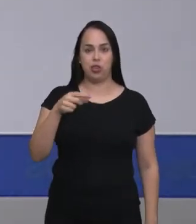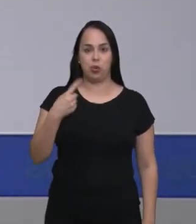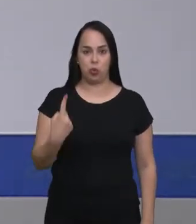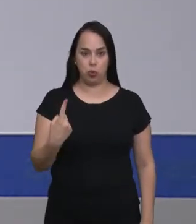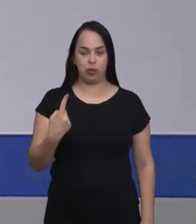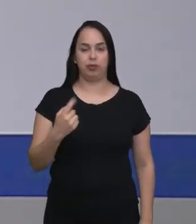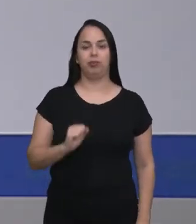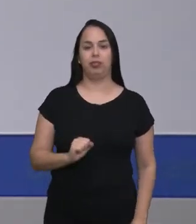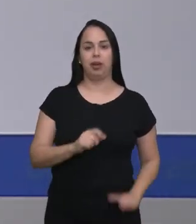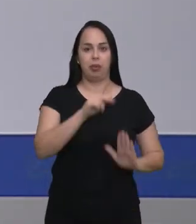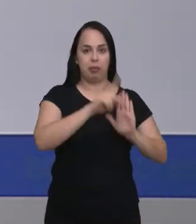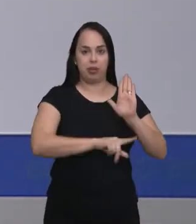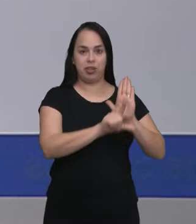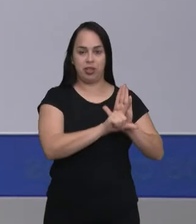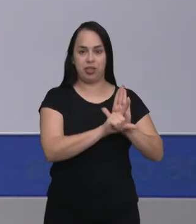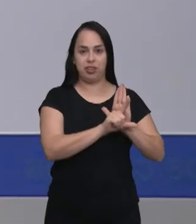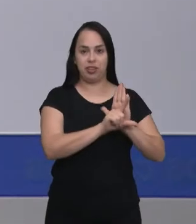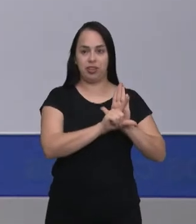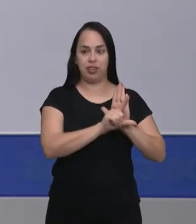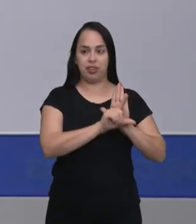12781-2021, projeto de lei complementar